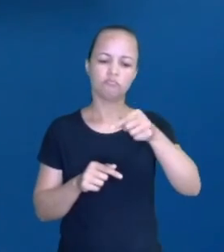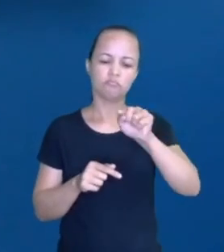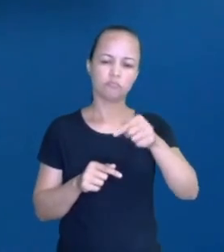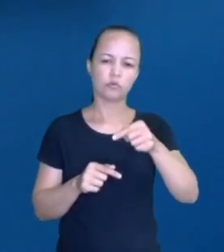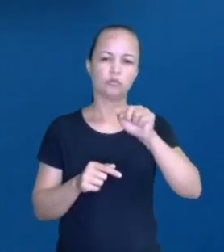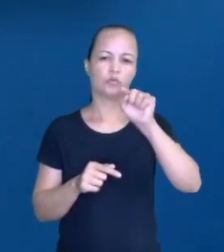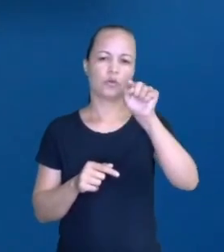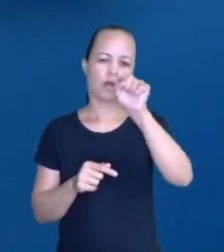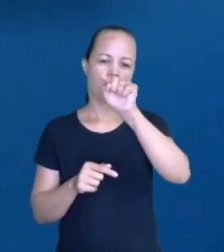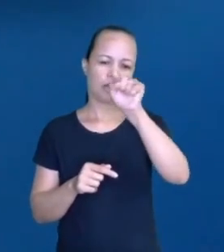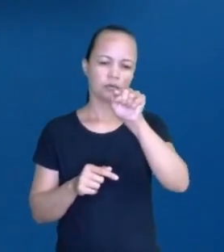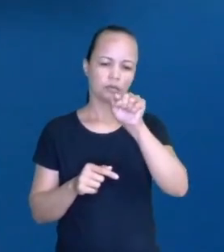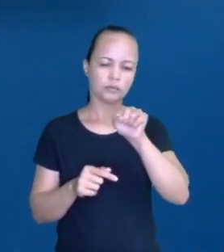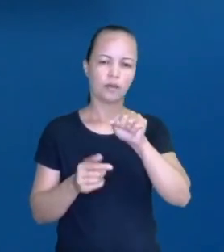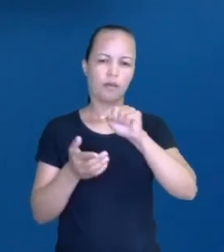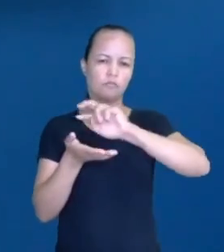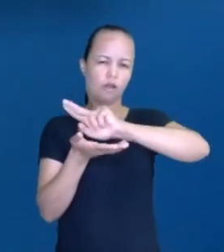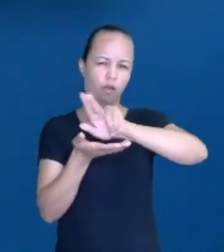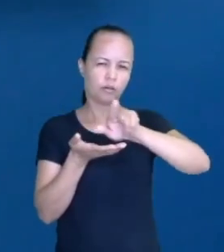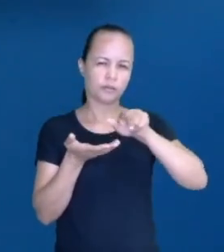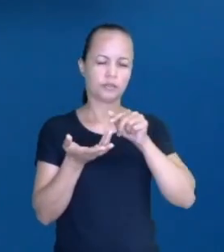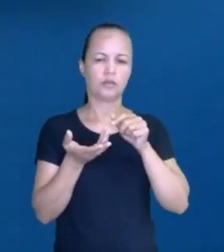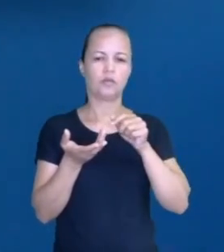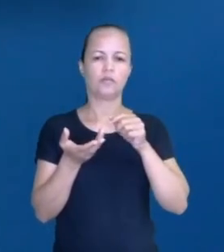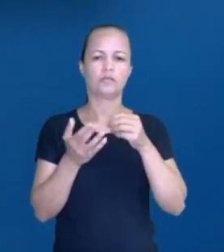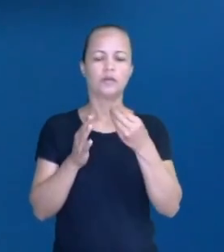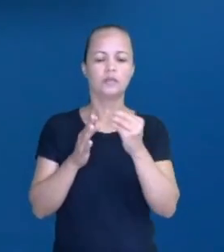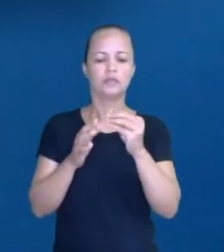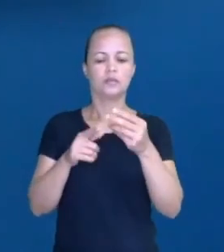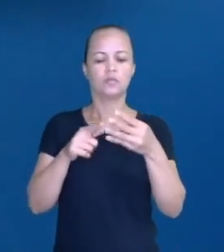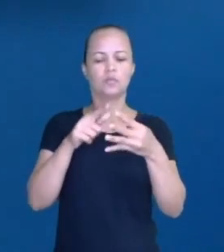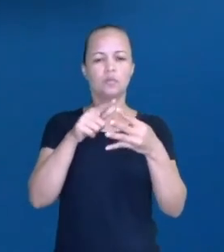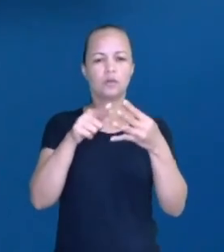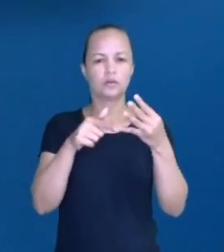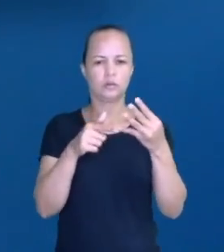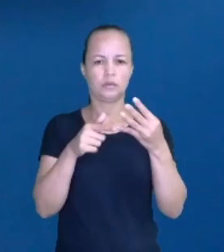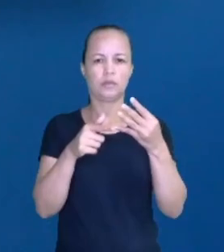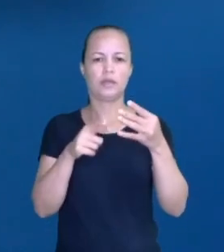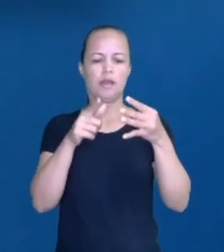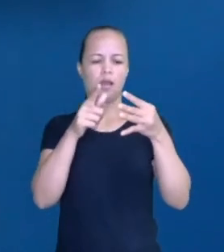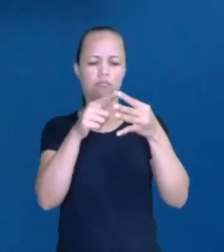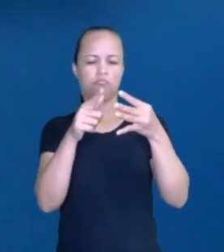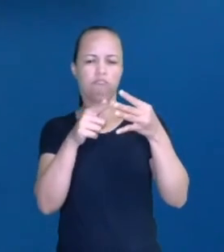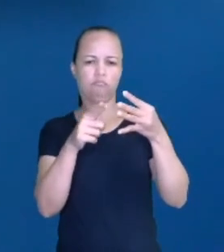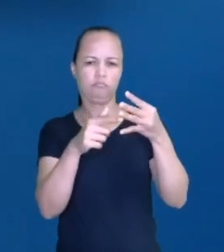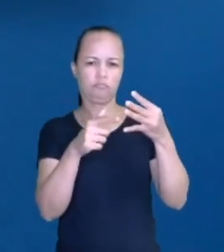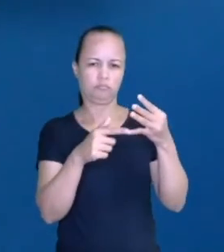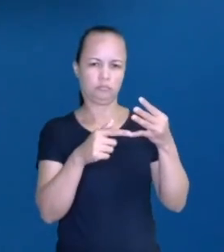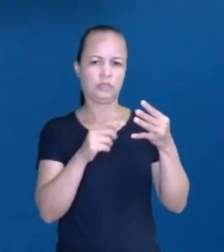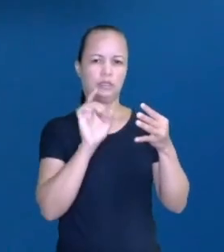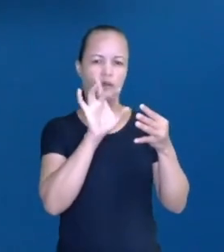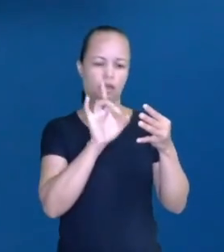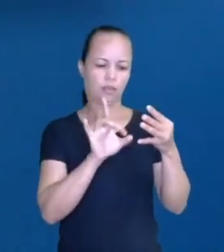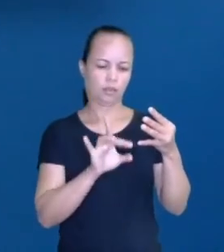que nós revisamos aqui, favorecendo cada pessoa por vez.